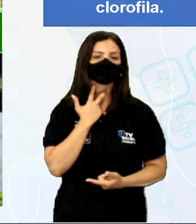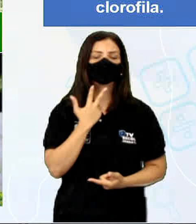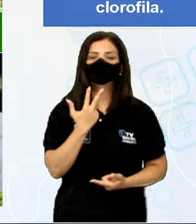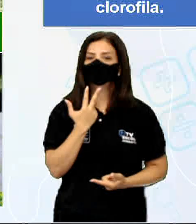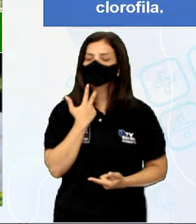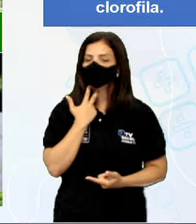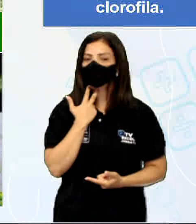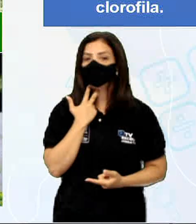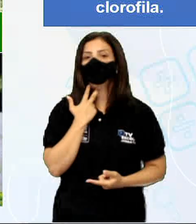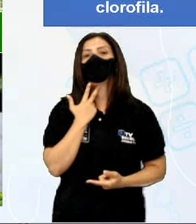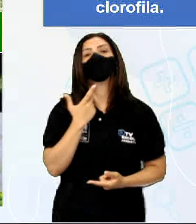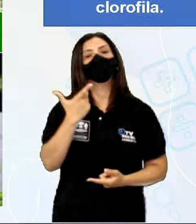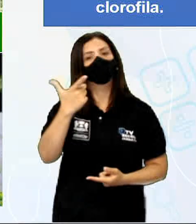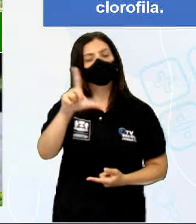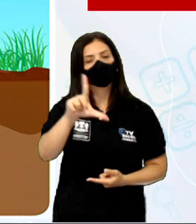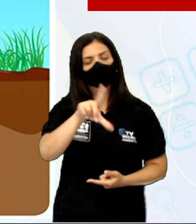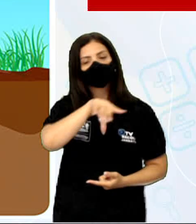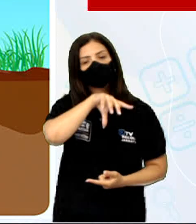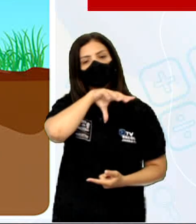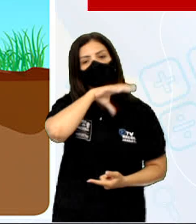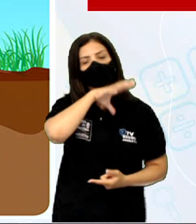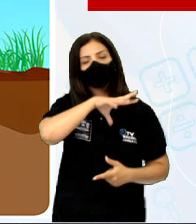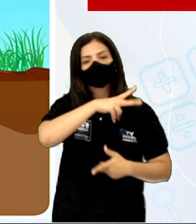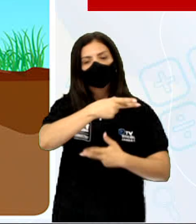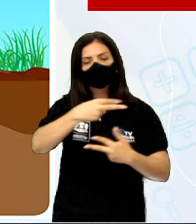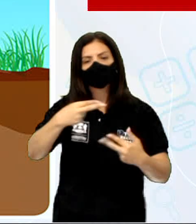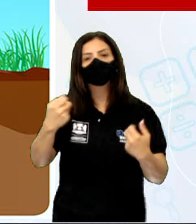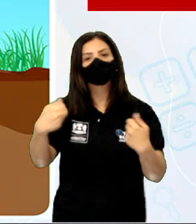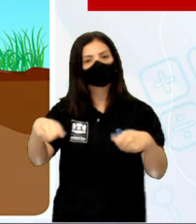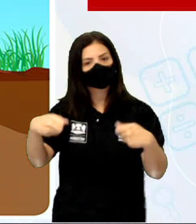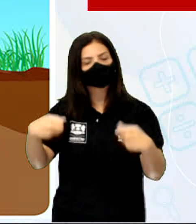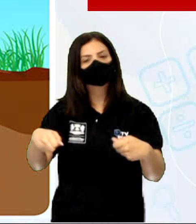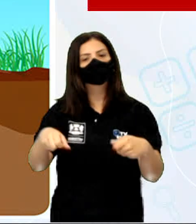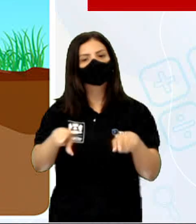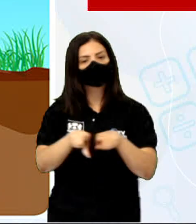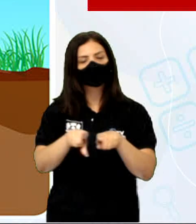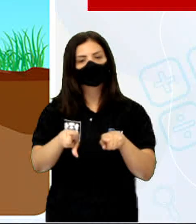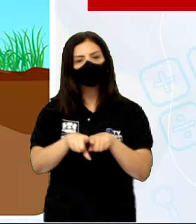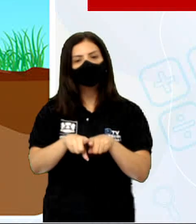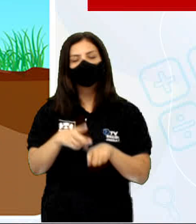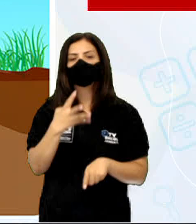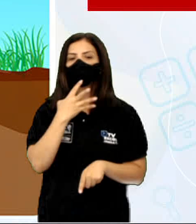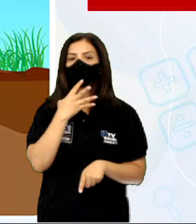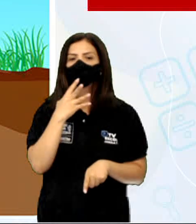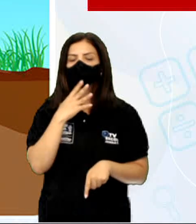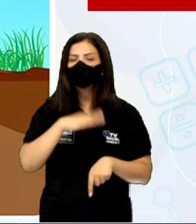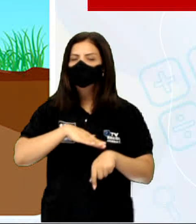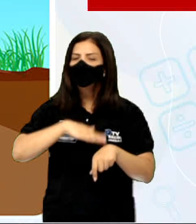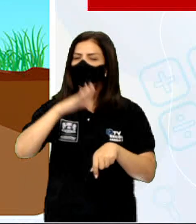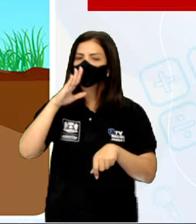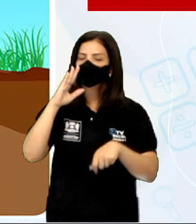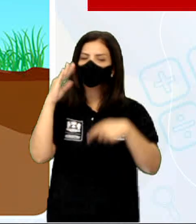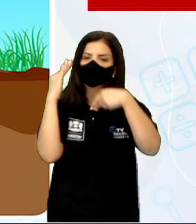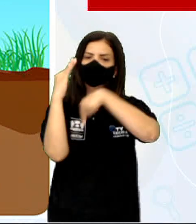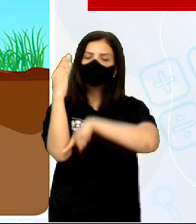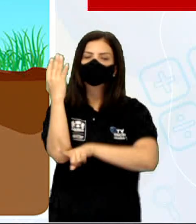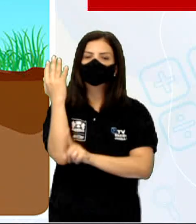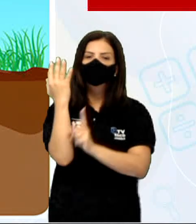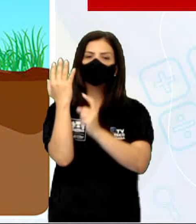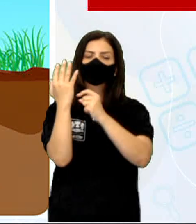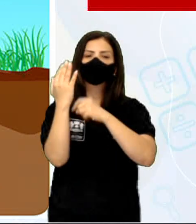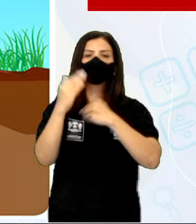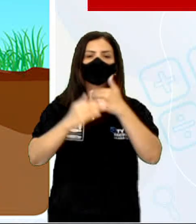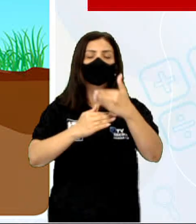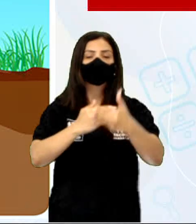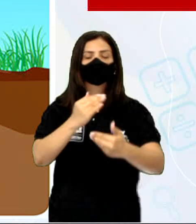também dependem deles, como nós. Vamos conhecer um pouco mais sobre a fotossíntese. A fotossíntese é um